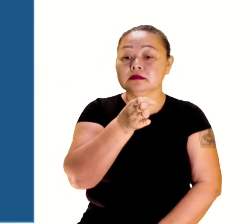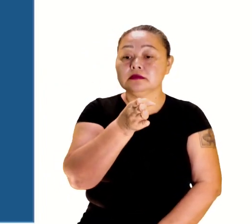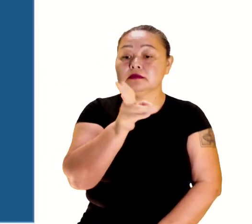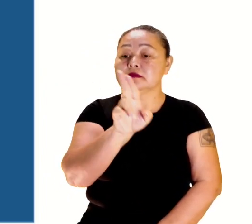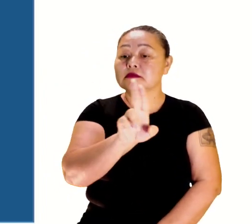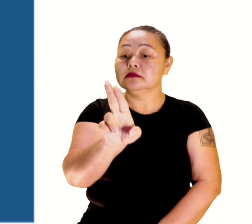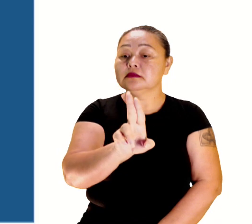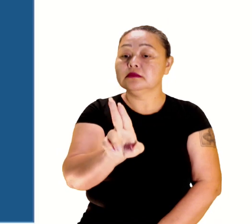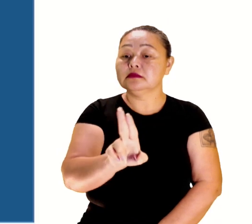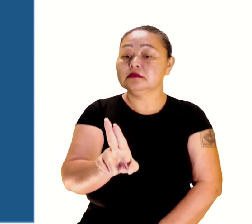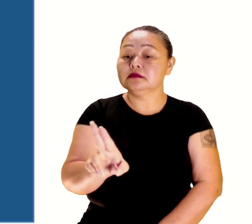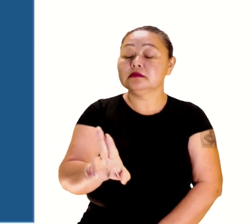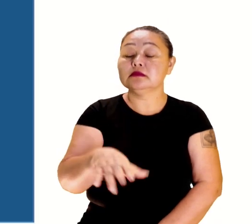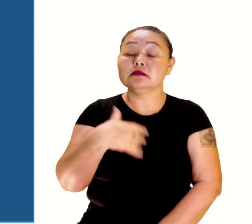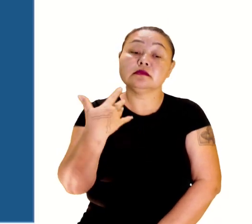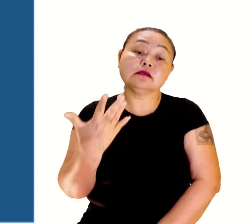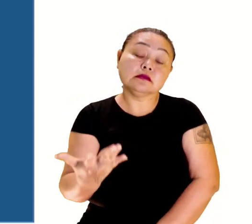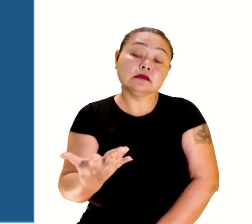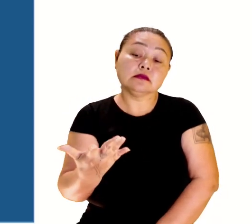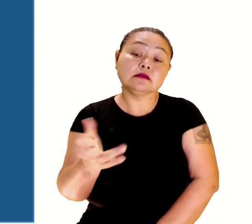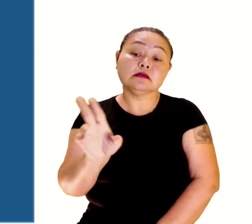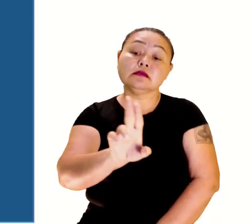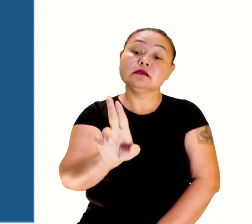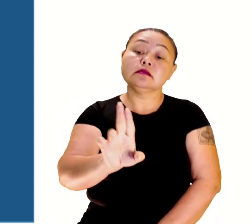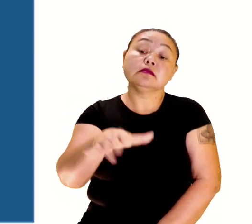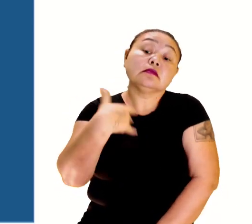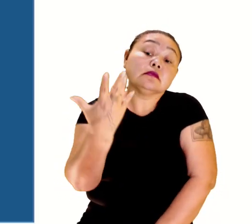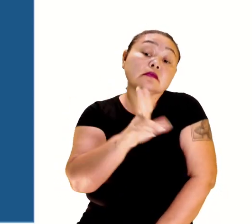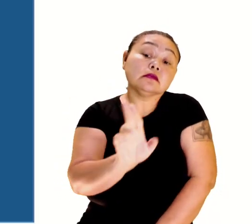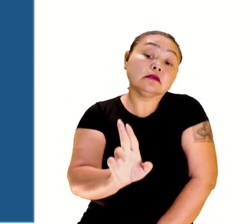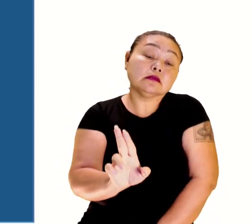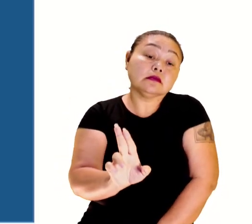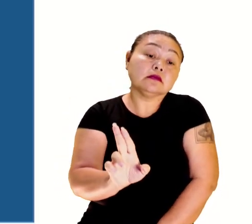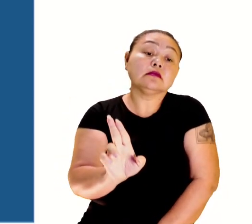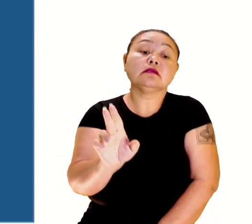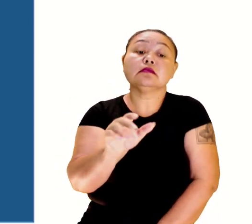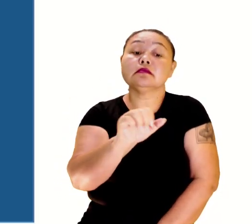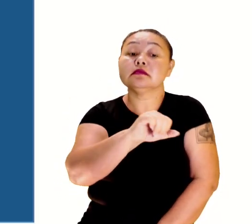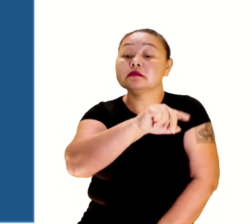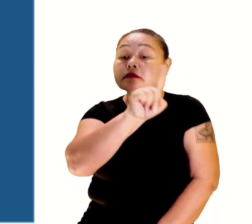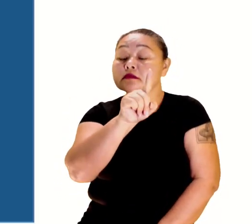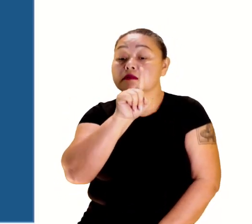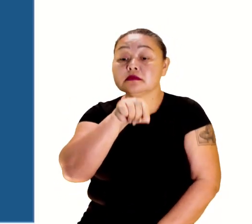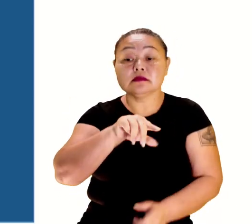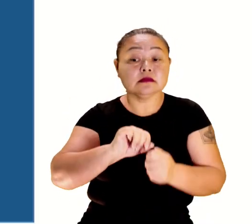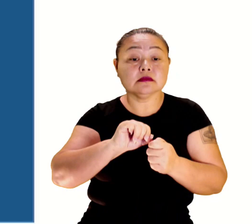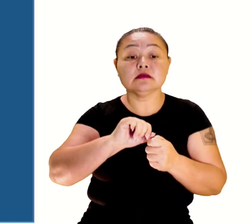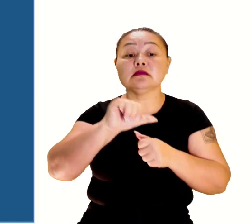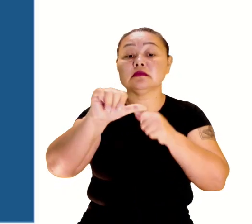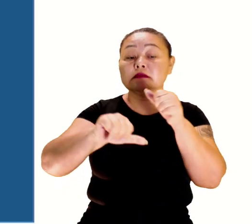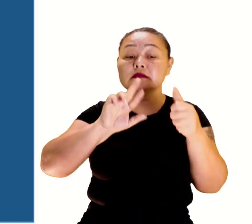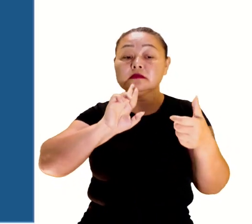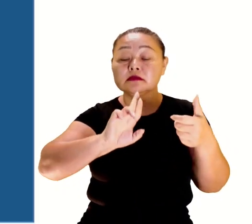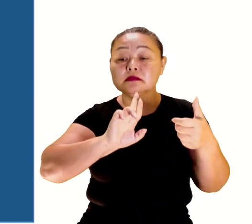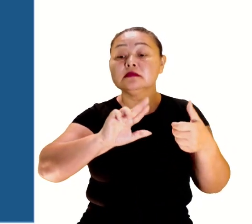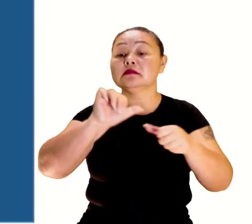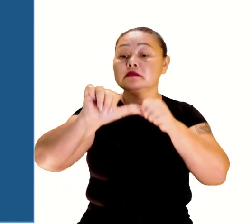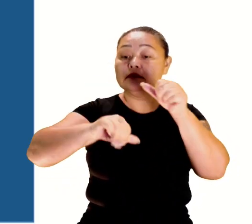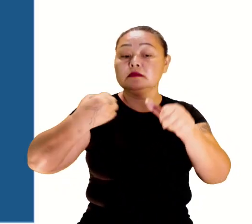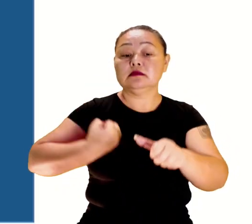termo como que denominação, que nome? É uma incógnita, é um resultado, é uma variante ou é um